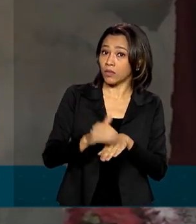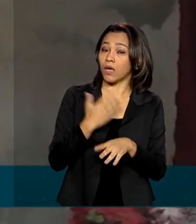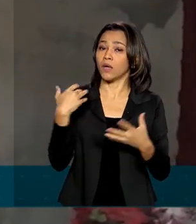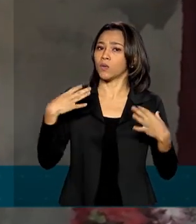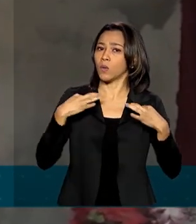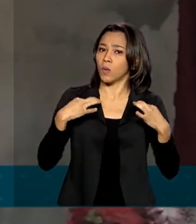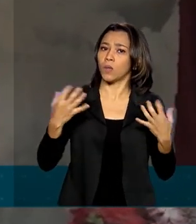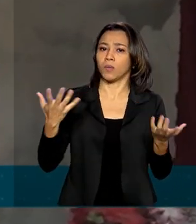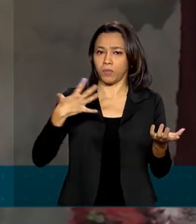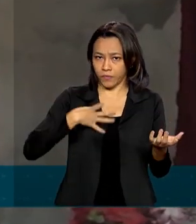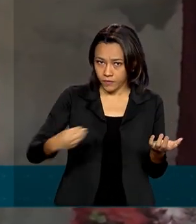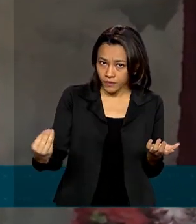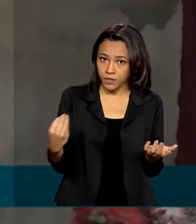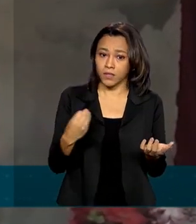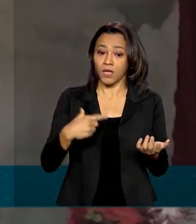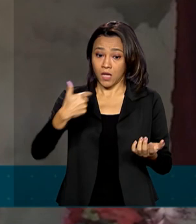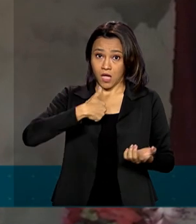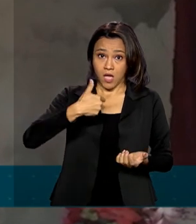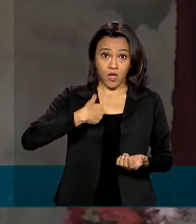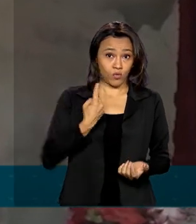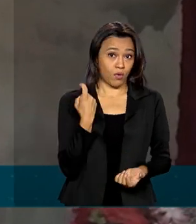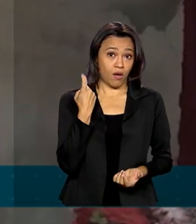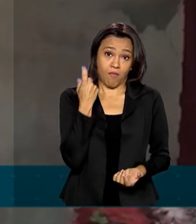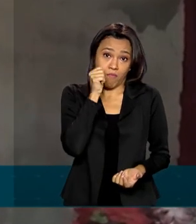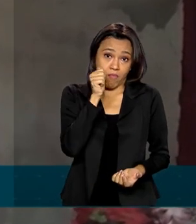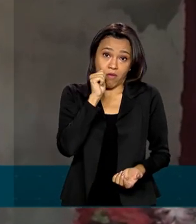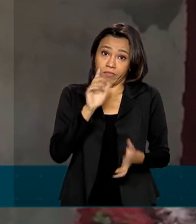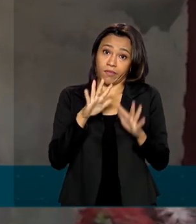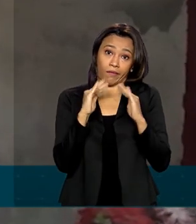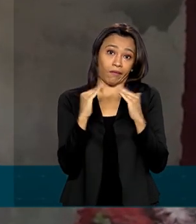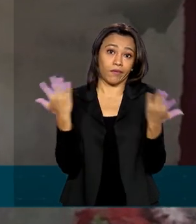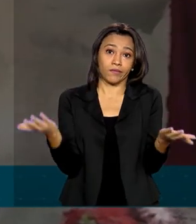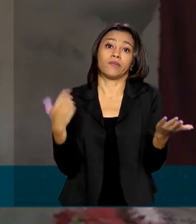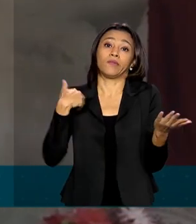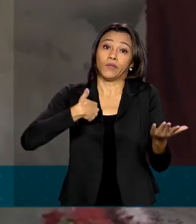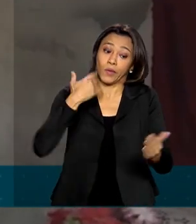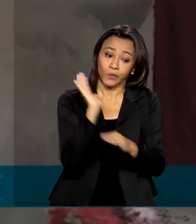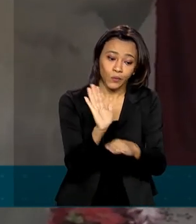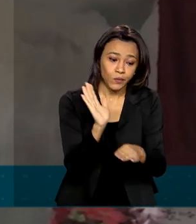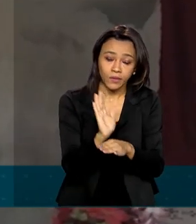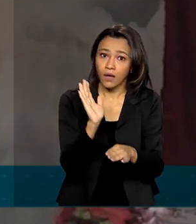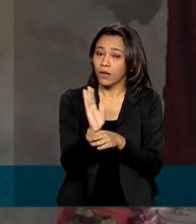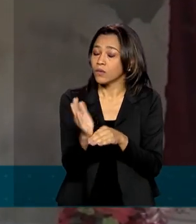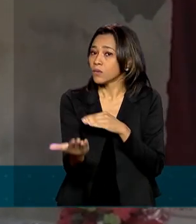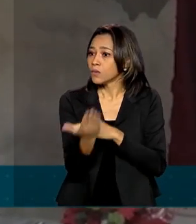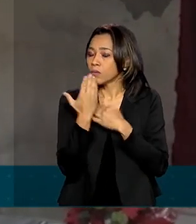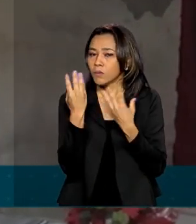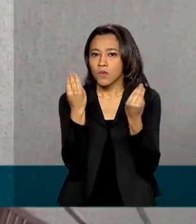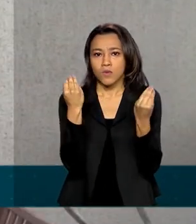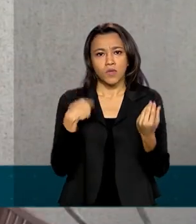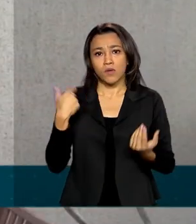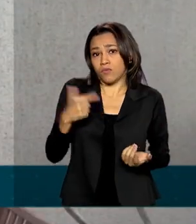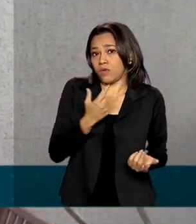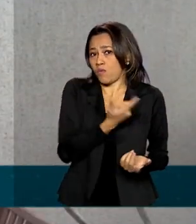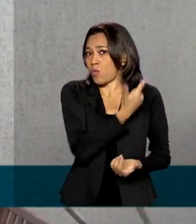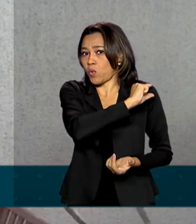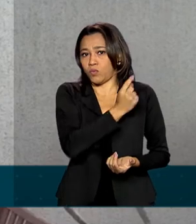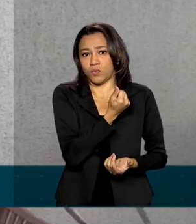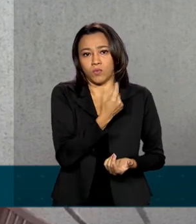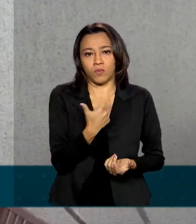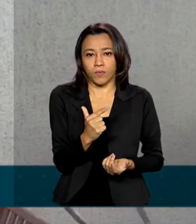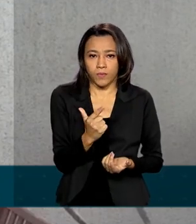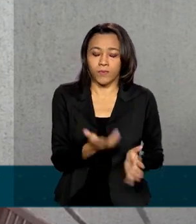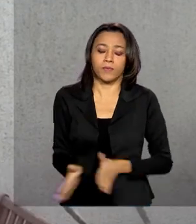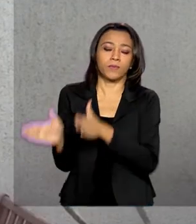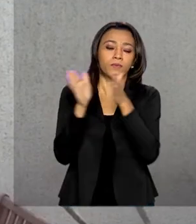roupa, eu sou chefe de família. Então, para mim, tem me ajudado bastante, né? Porque eu não recebo renda. O auxílio emergencial